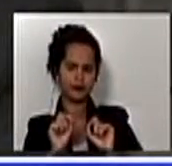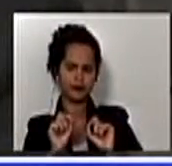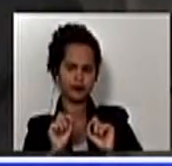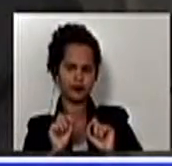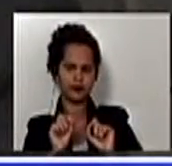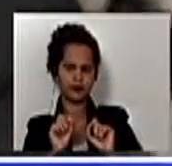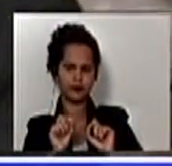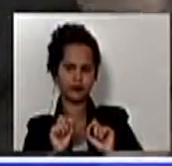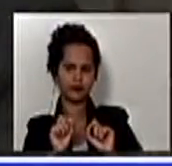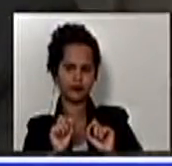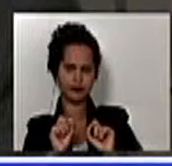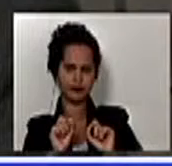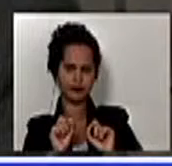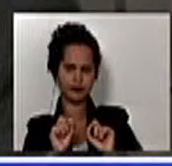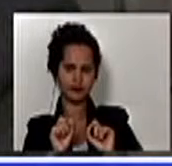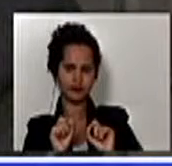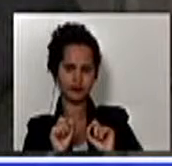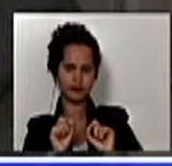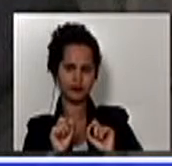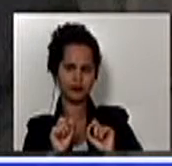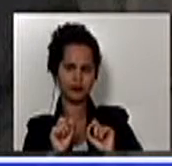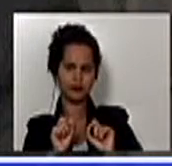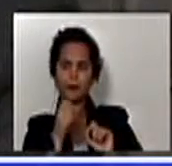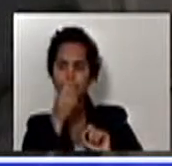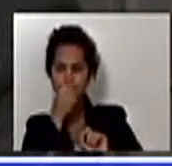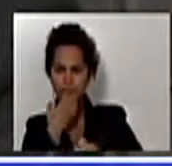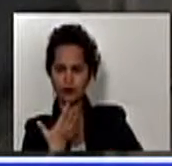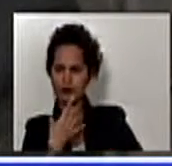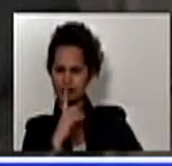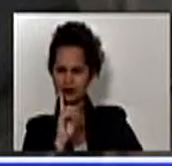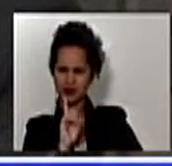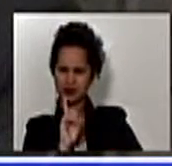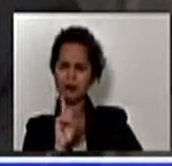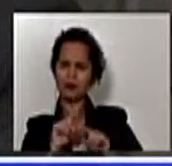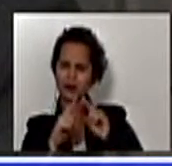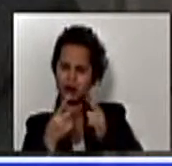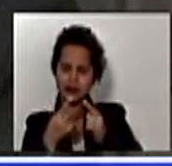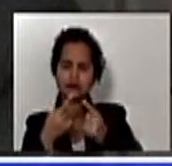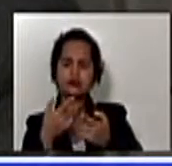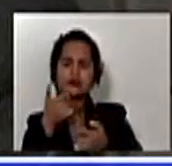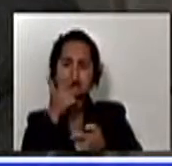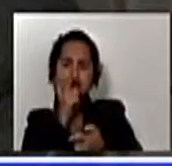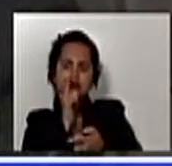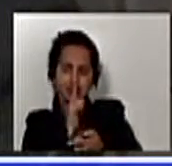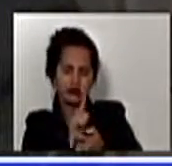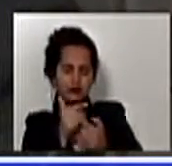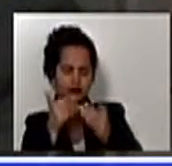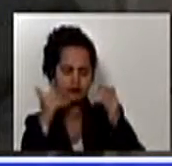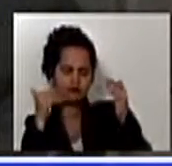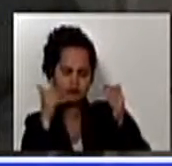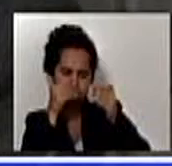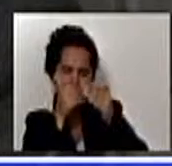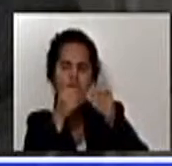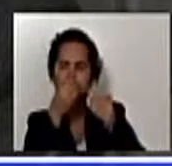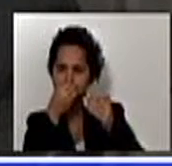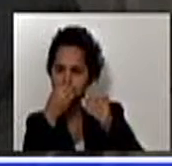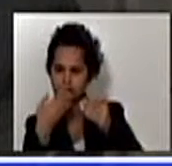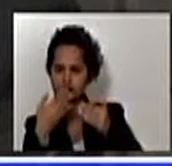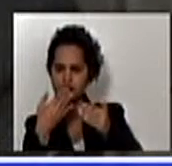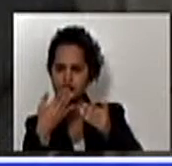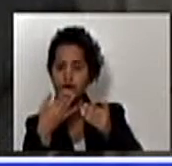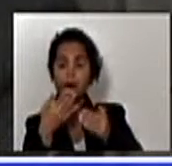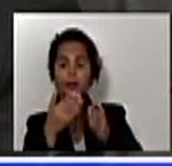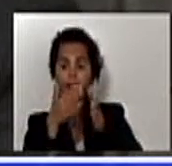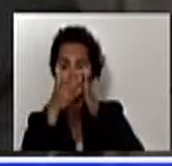uma atuação que, se não for eficiente, que se aproxime da eficiência. Então, eu peço